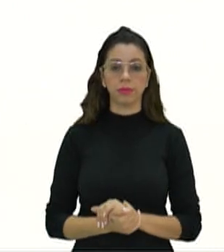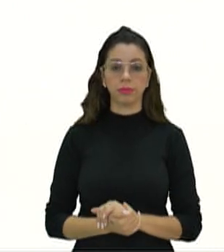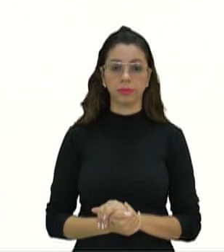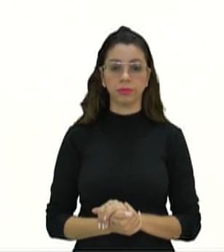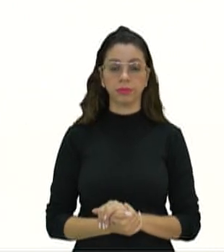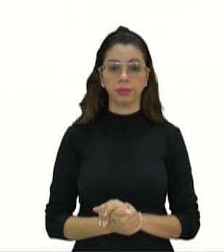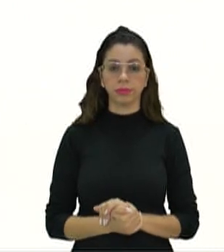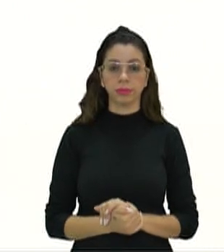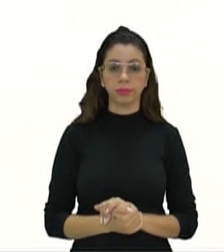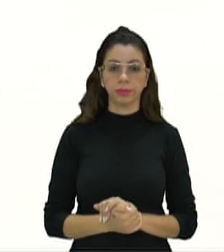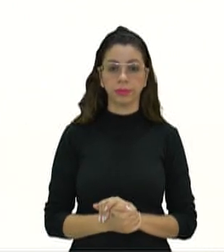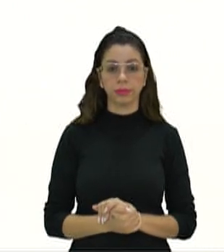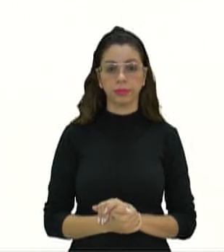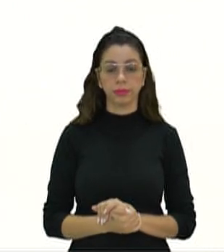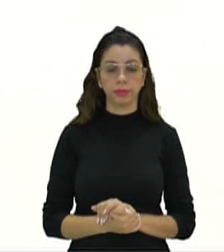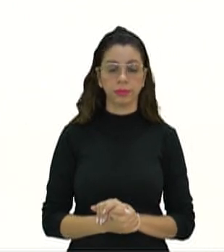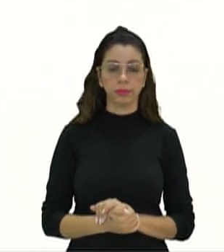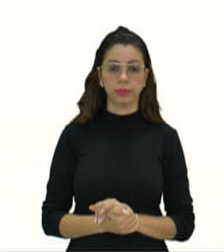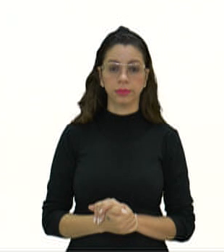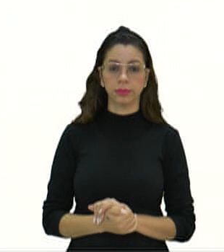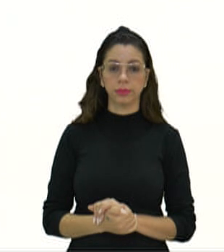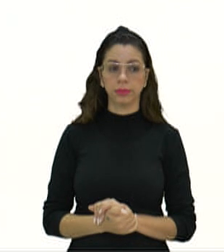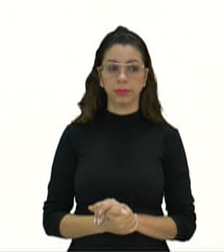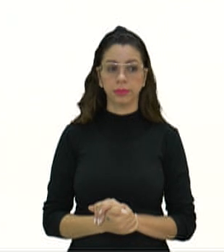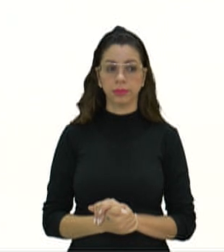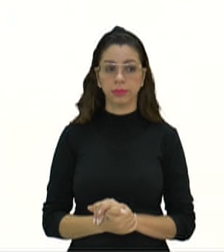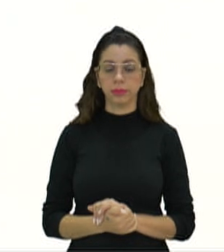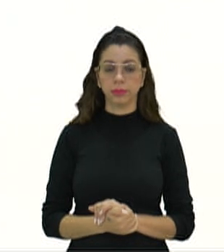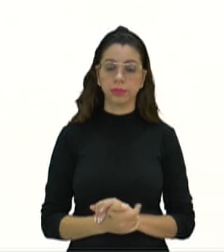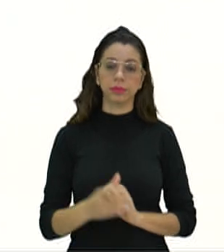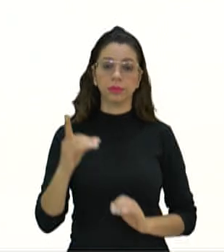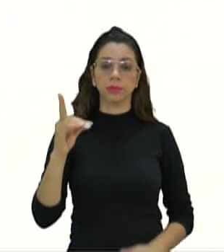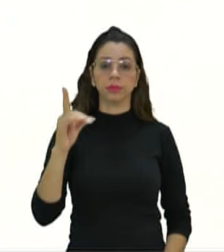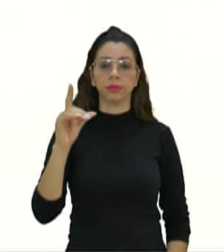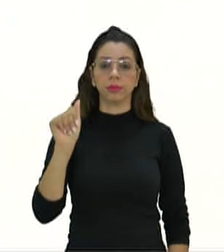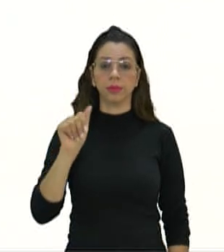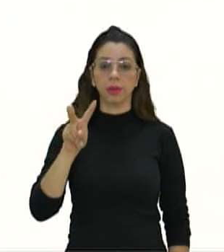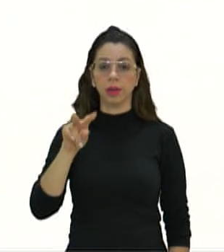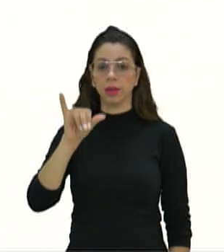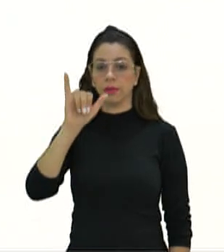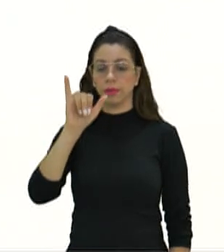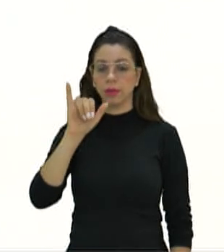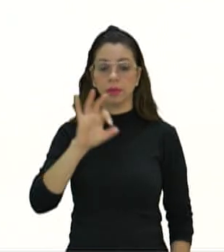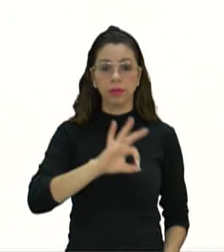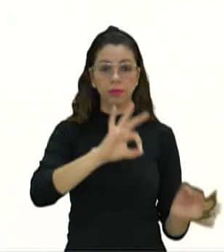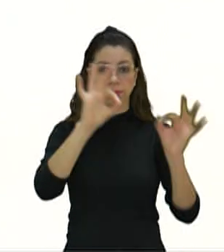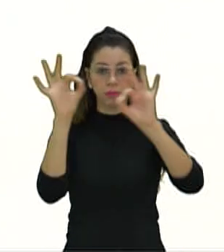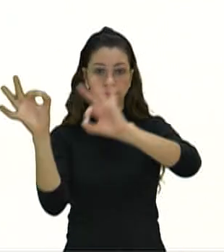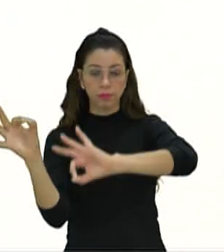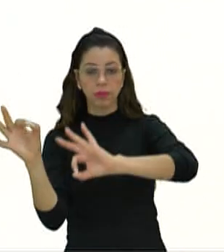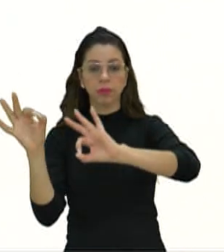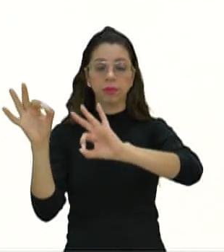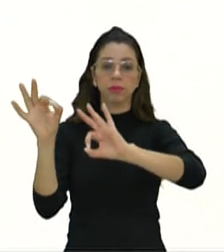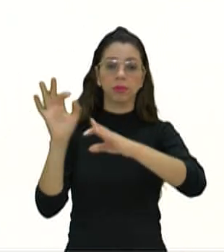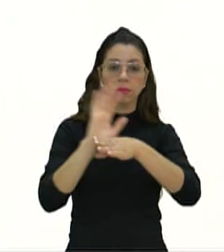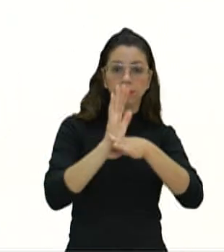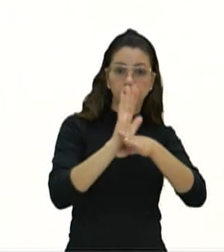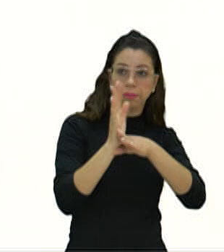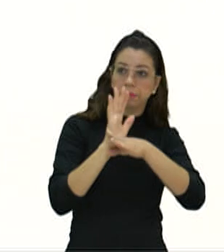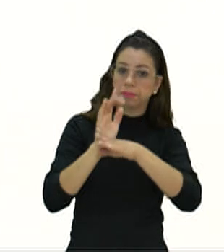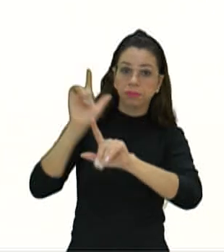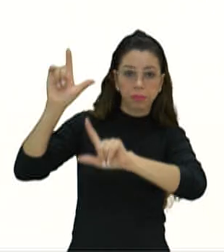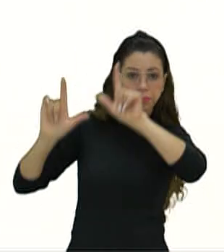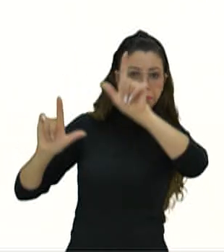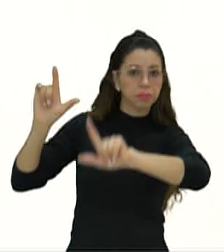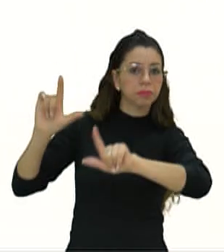seen movies on TV? Se o David ele tem visto filmes na televisão. No, he hasn't seen movies on